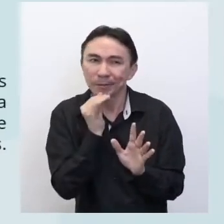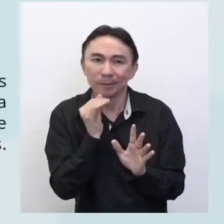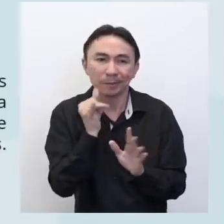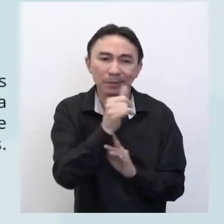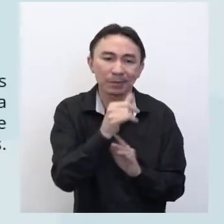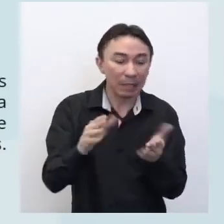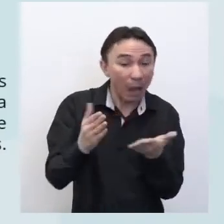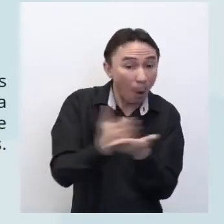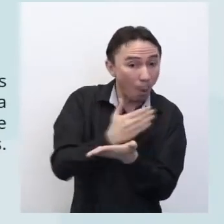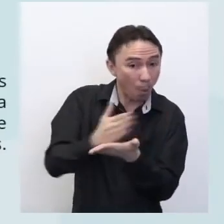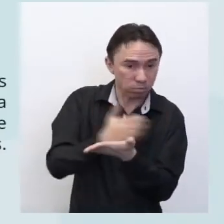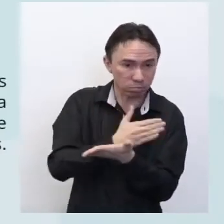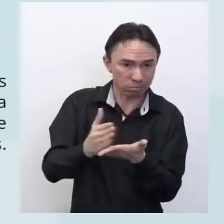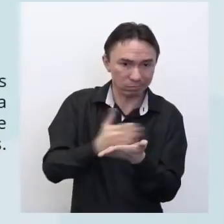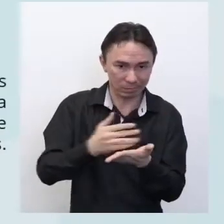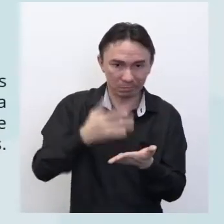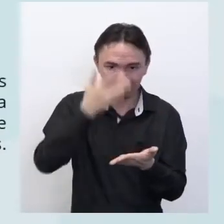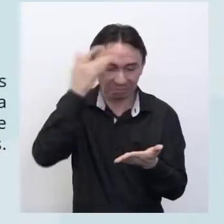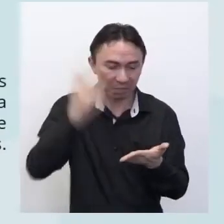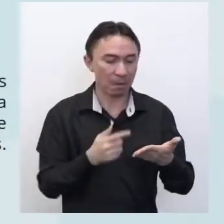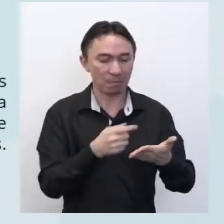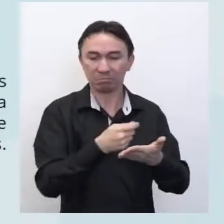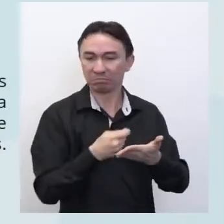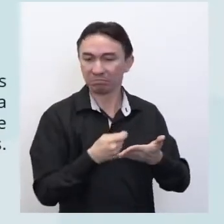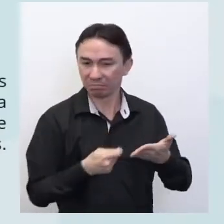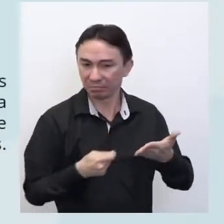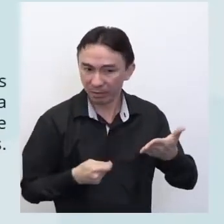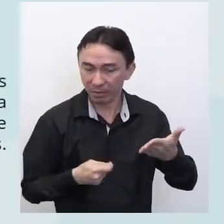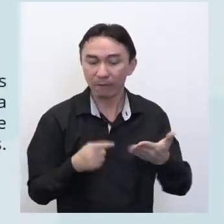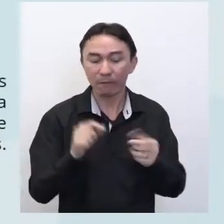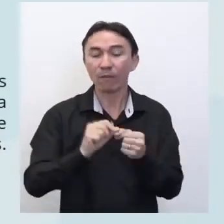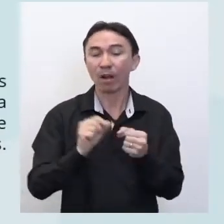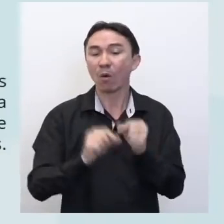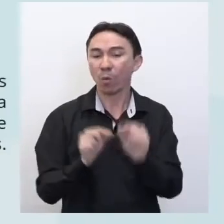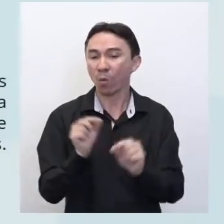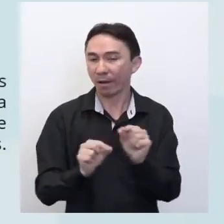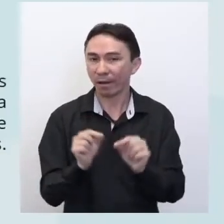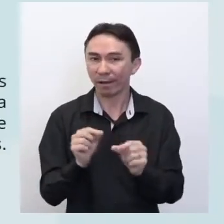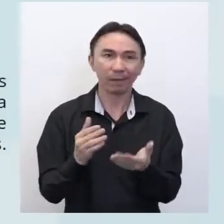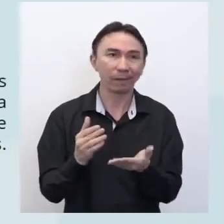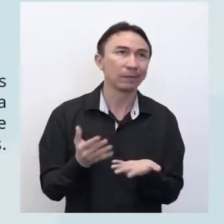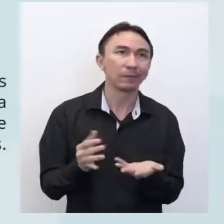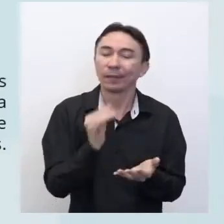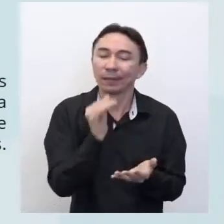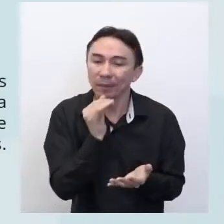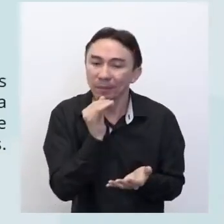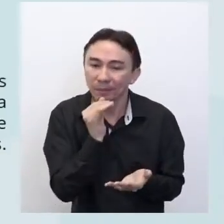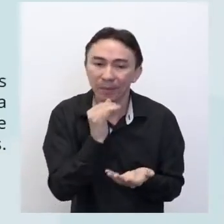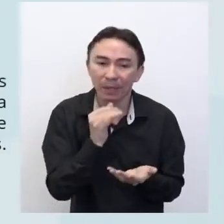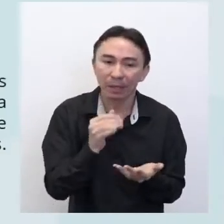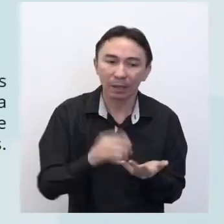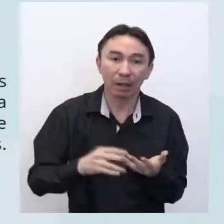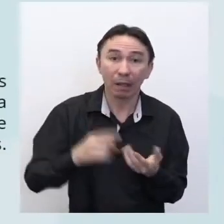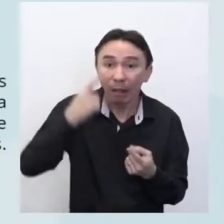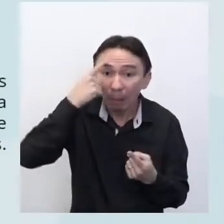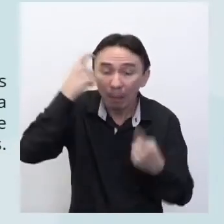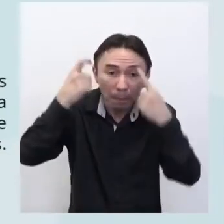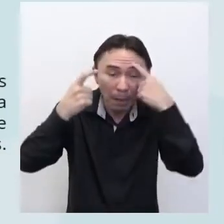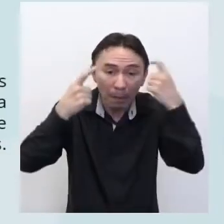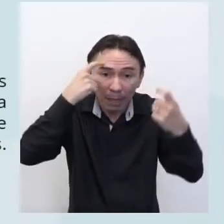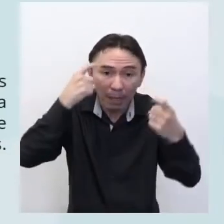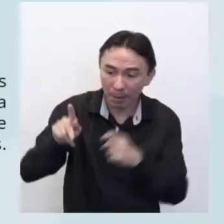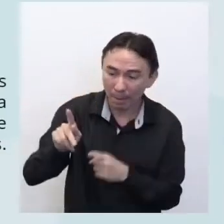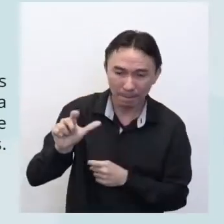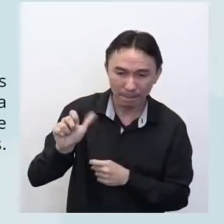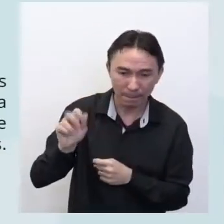o fazem, mas a gente não pode relacionar as teorias, as ideias platônicas com as